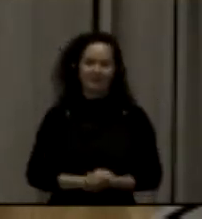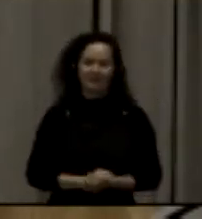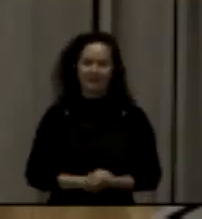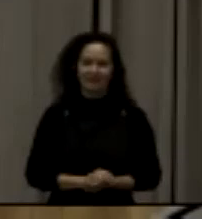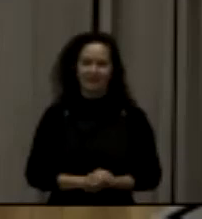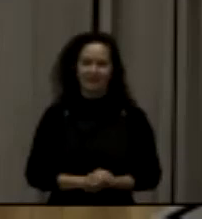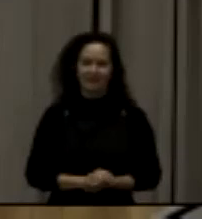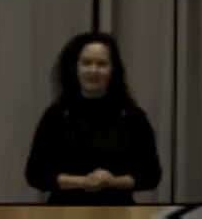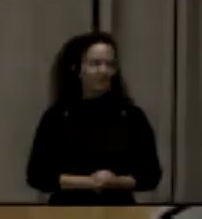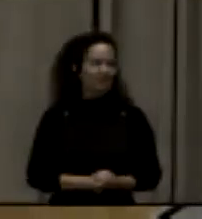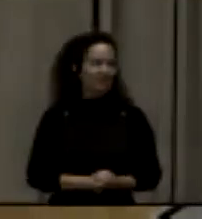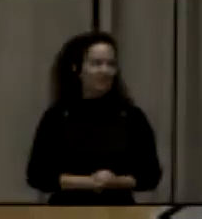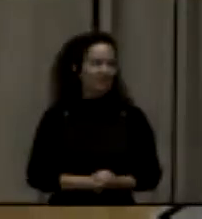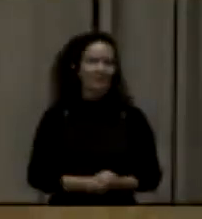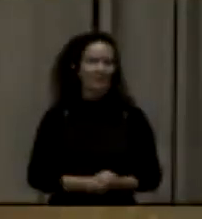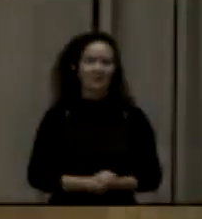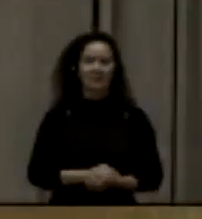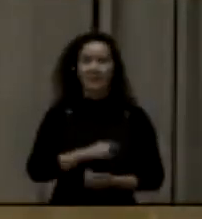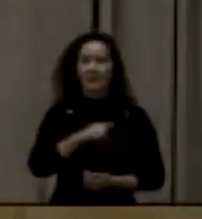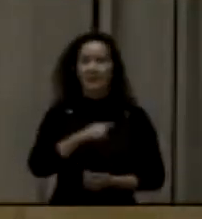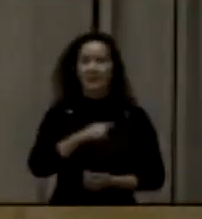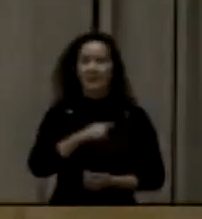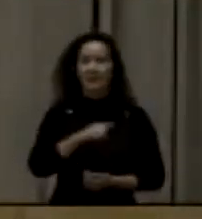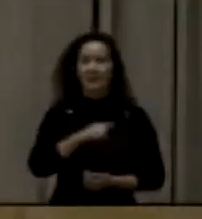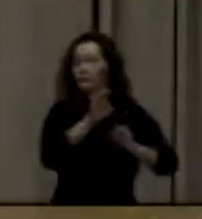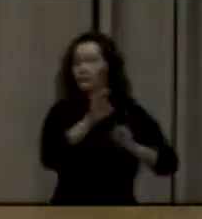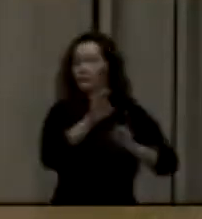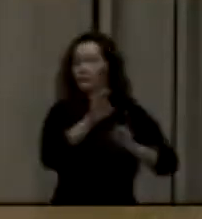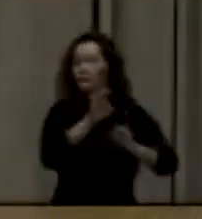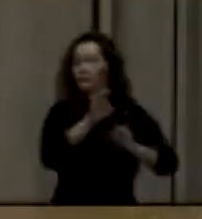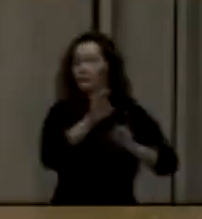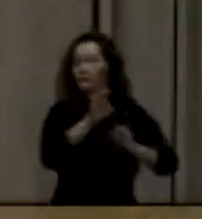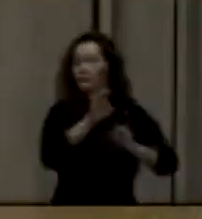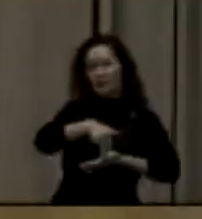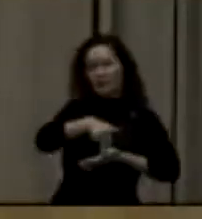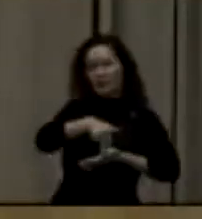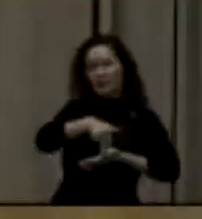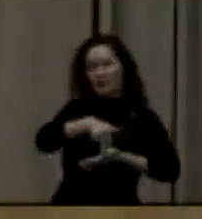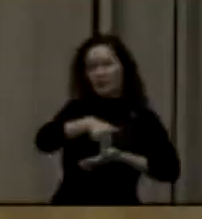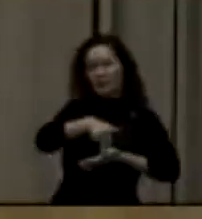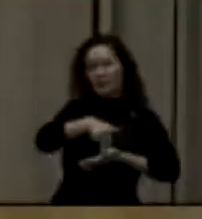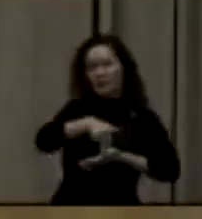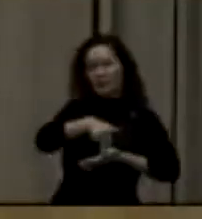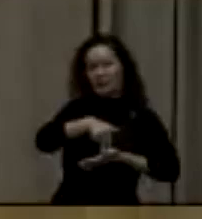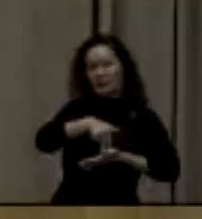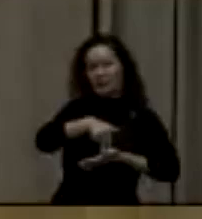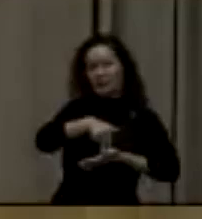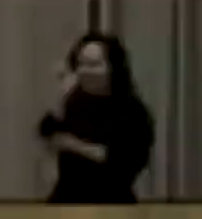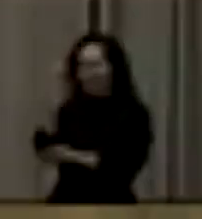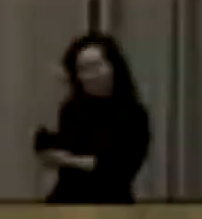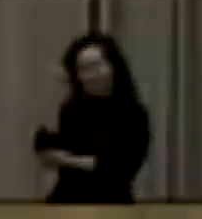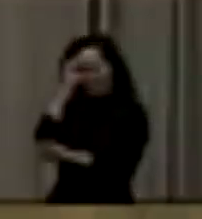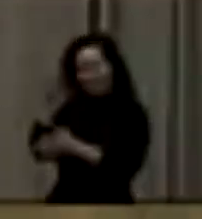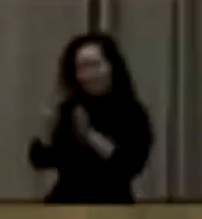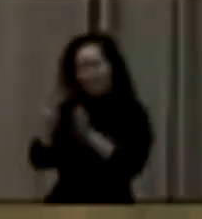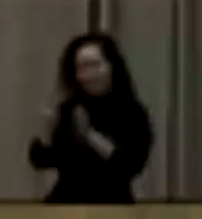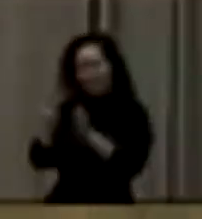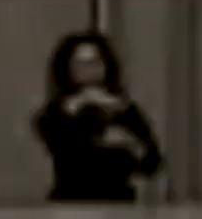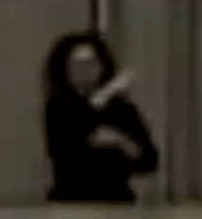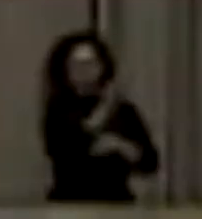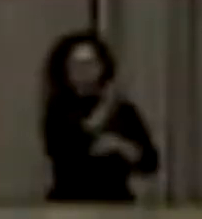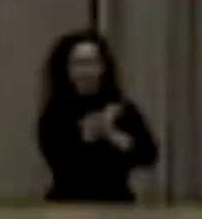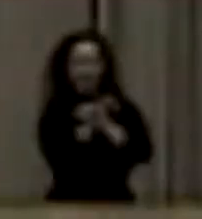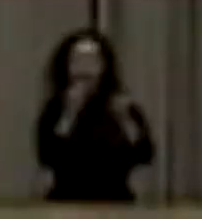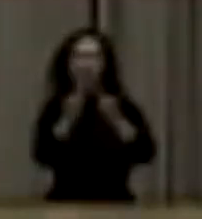Seria injusto irme. E seria injusto vir sem agradecer a tantos intelectuais brasileiros e